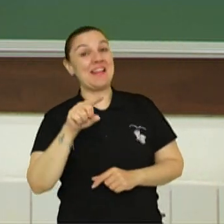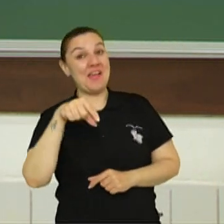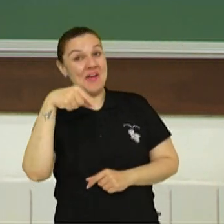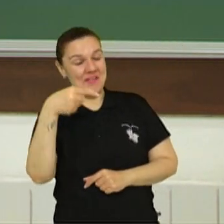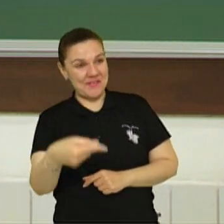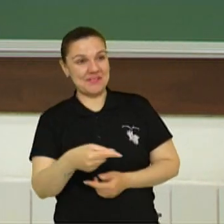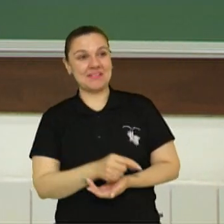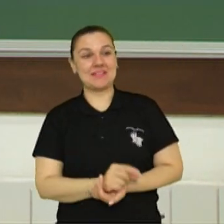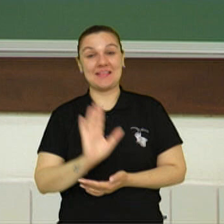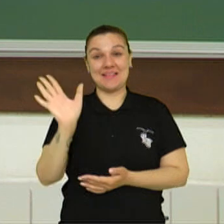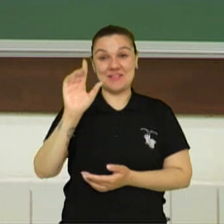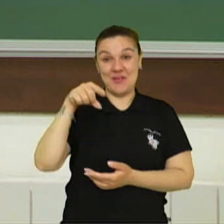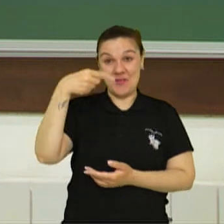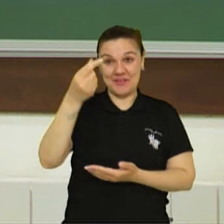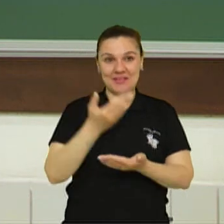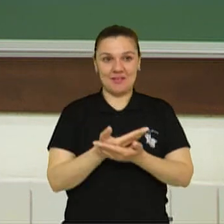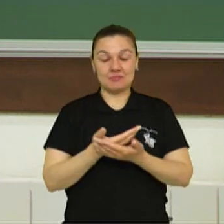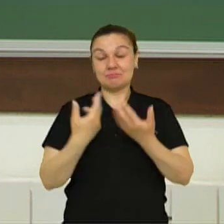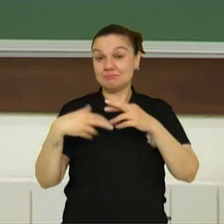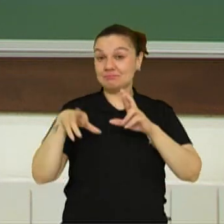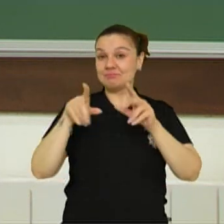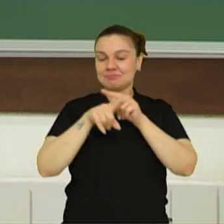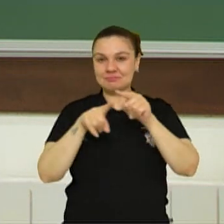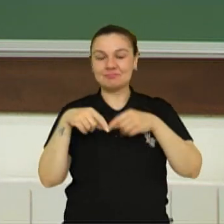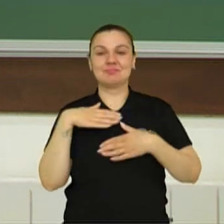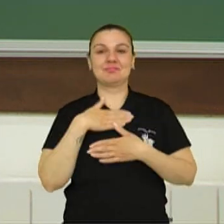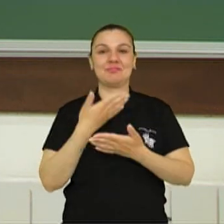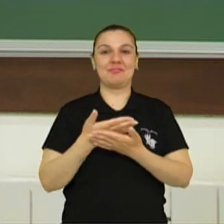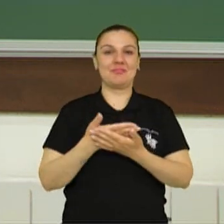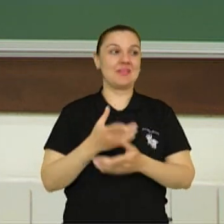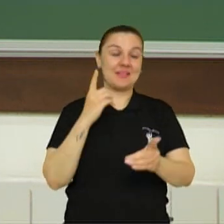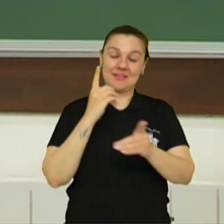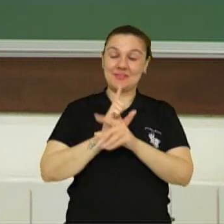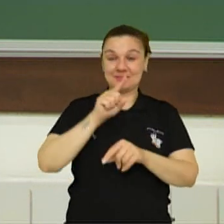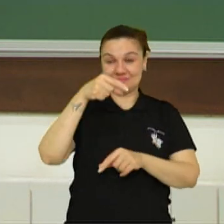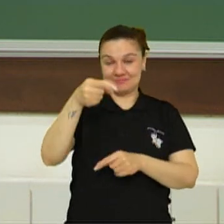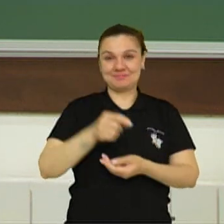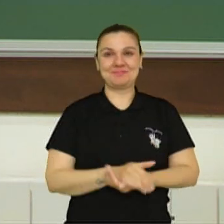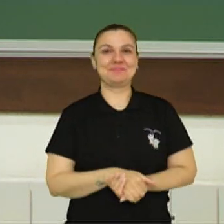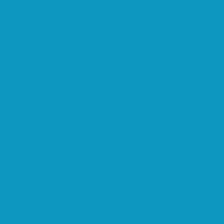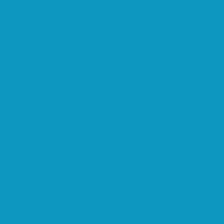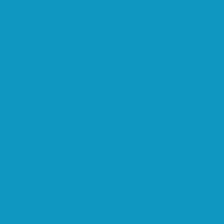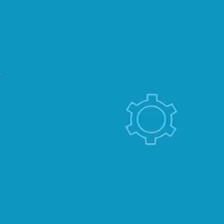Pessoal, até a próxima aula. Espero que tenham gostado da aula e a gente se vê logo, logo.